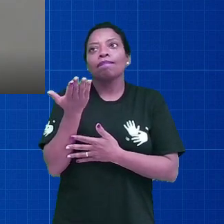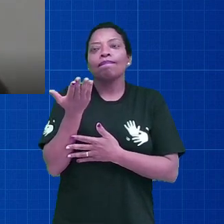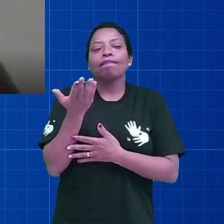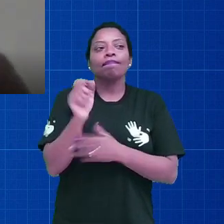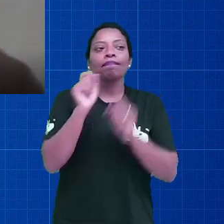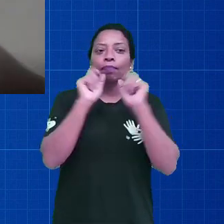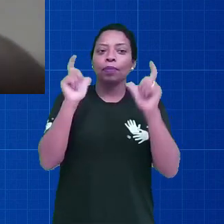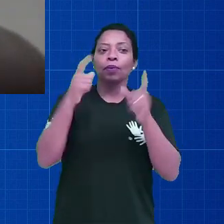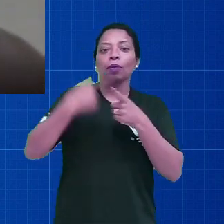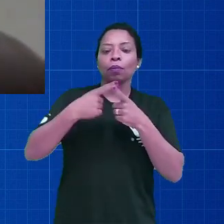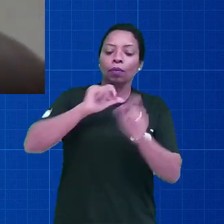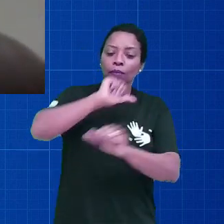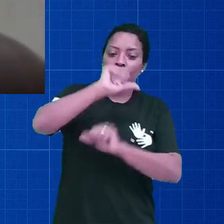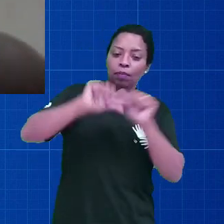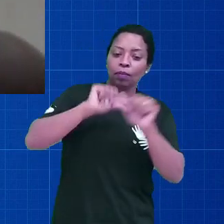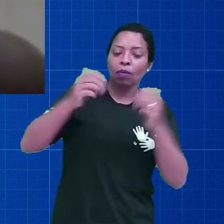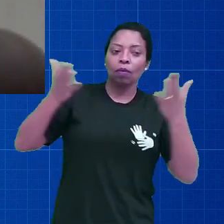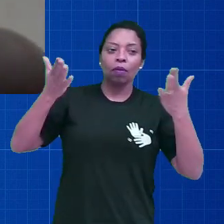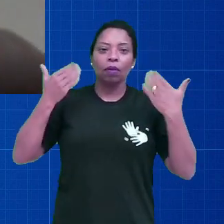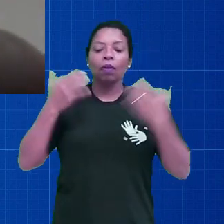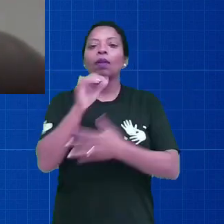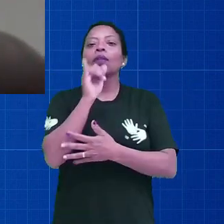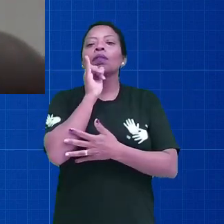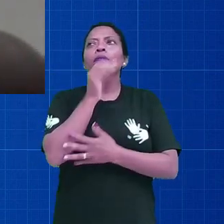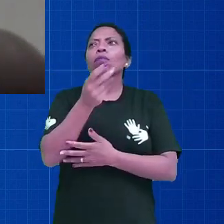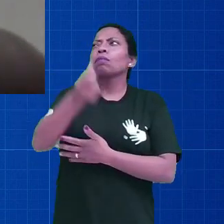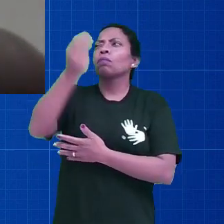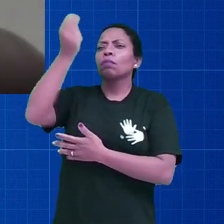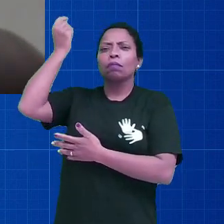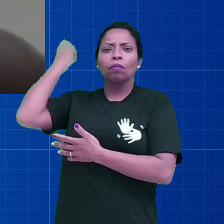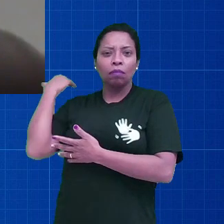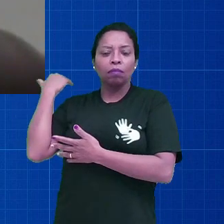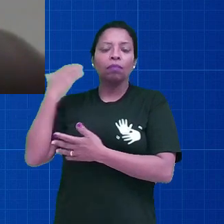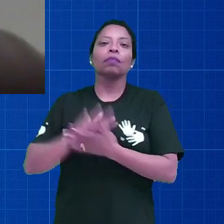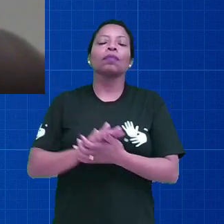essa questão de mudança climática, se a gente for lembrar lá no passado,